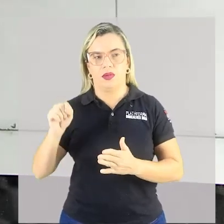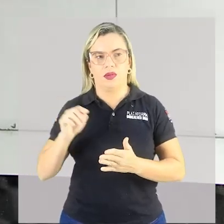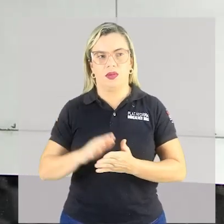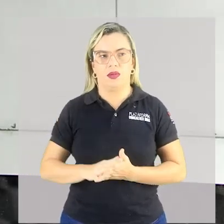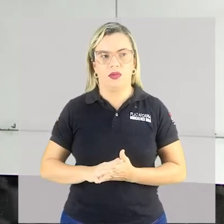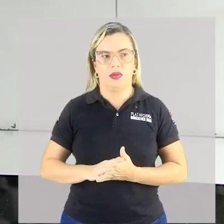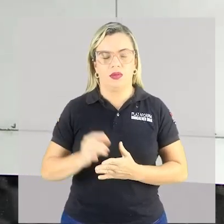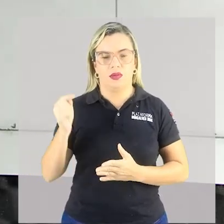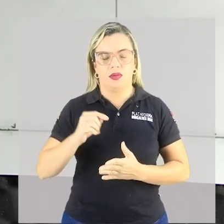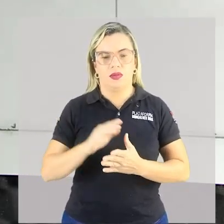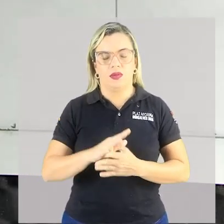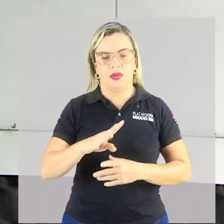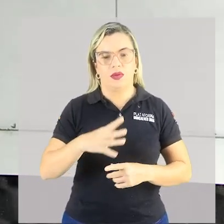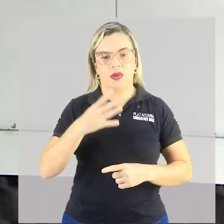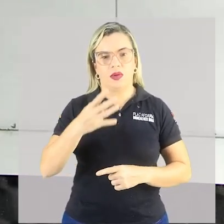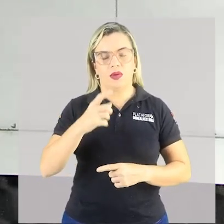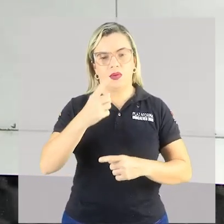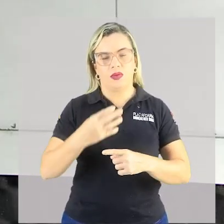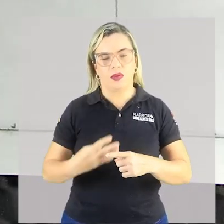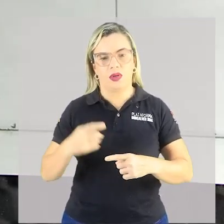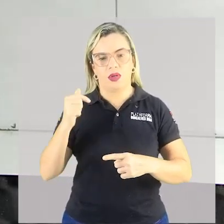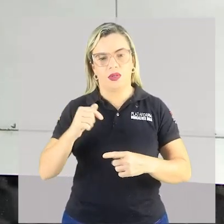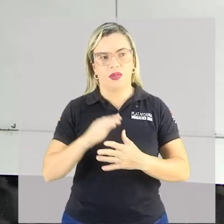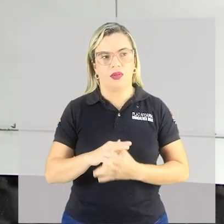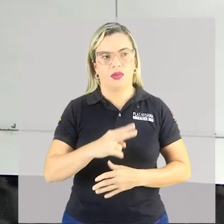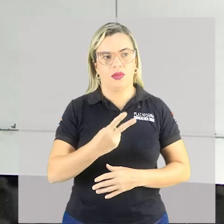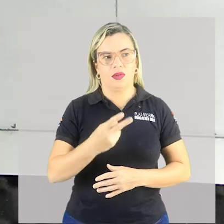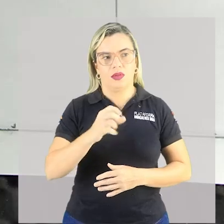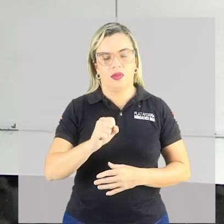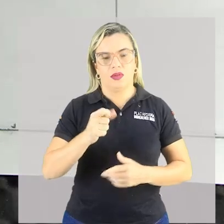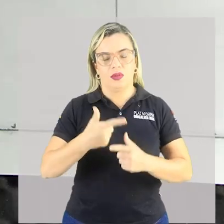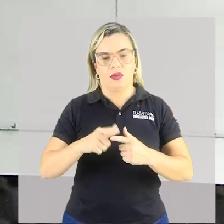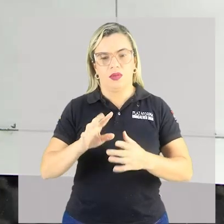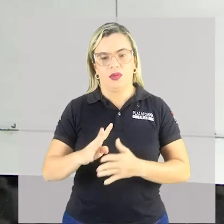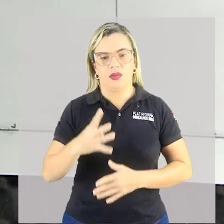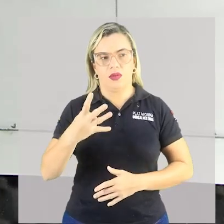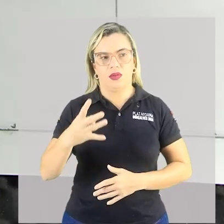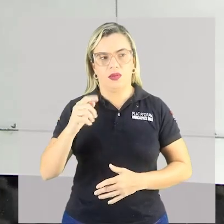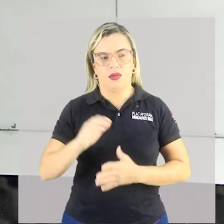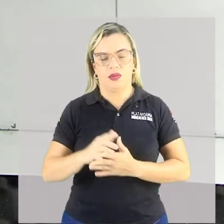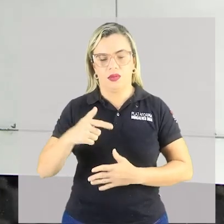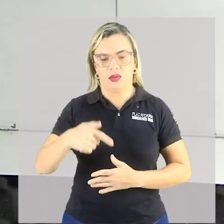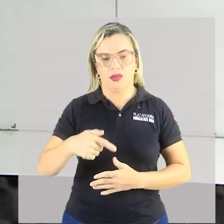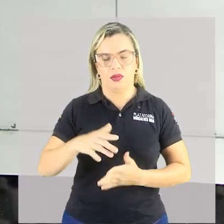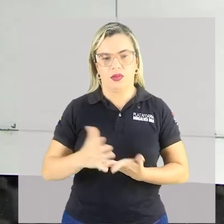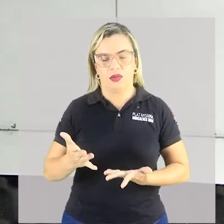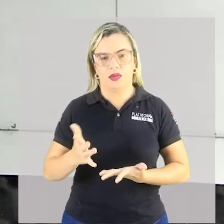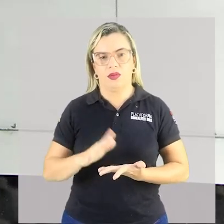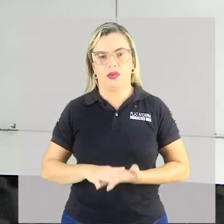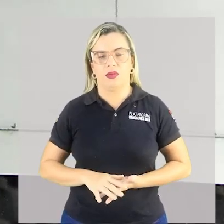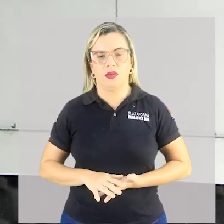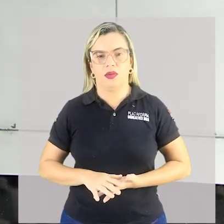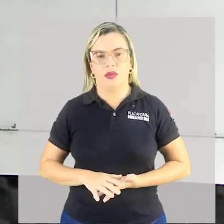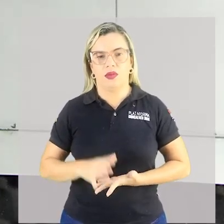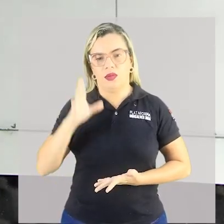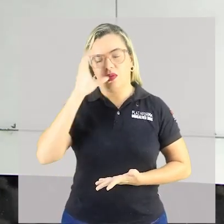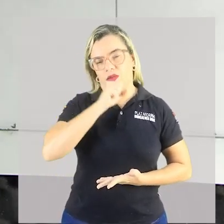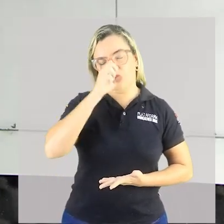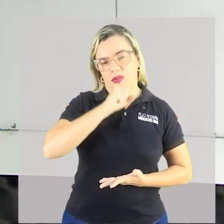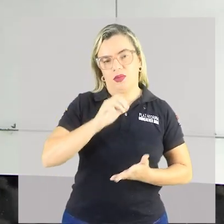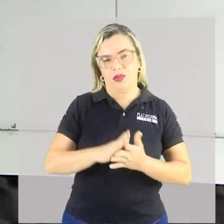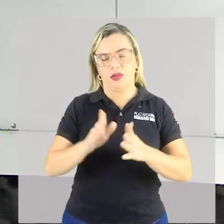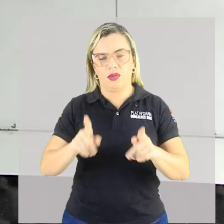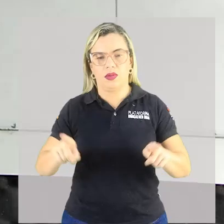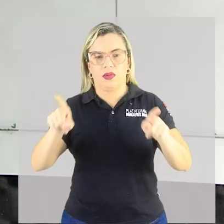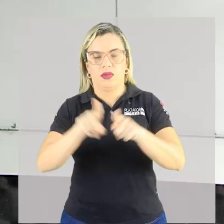quarta parte de 28. Quanto é 28 dividido por 4? 7. Viu como a questão sai rápido? Então